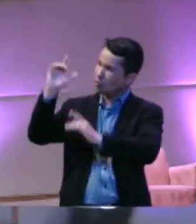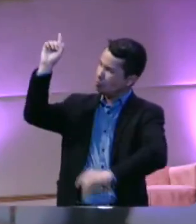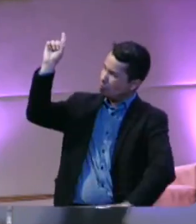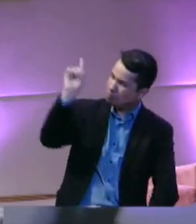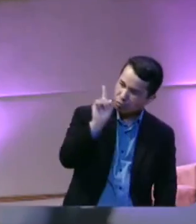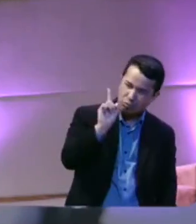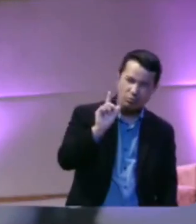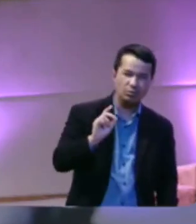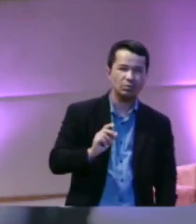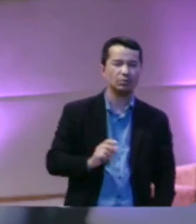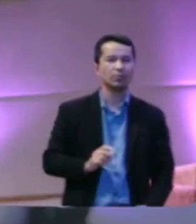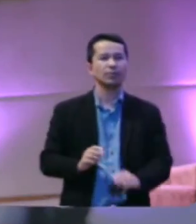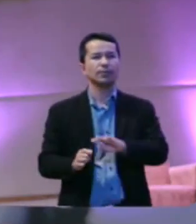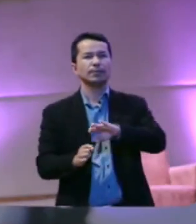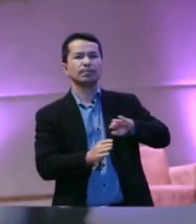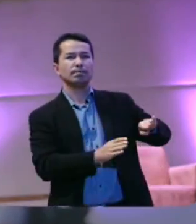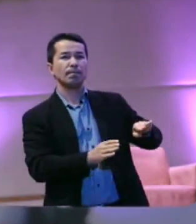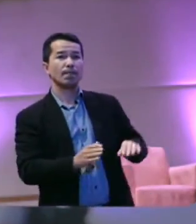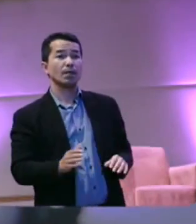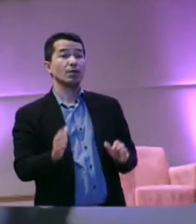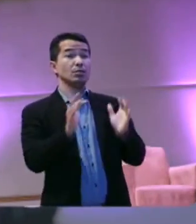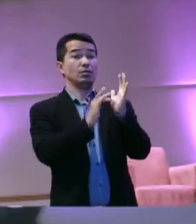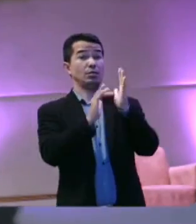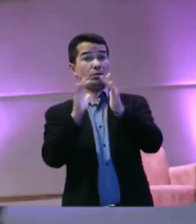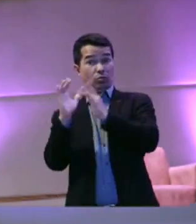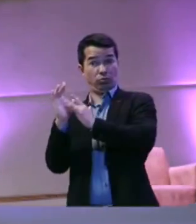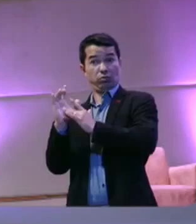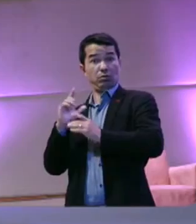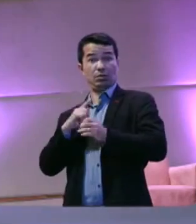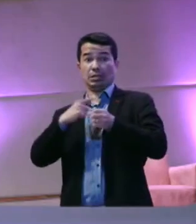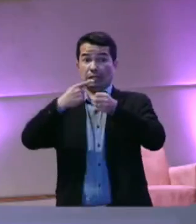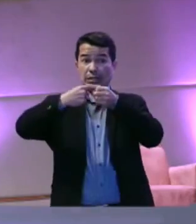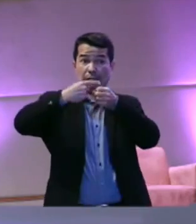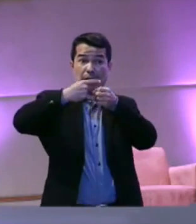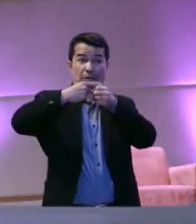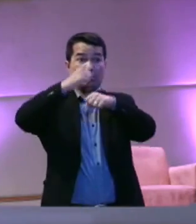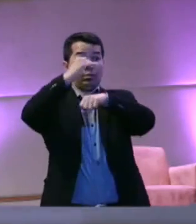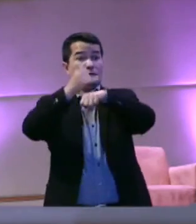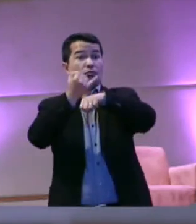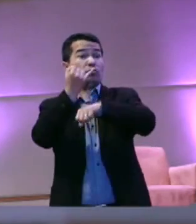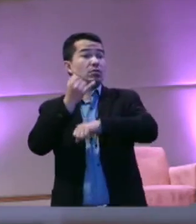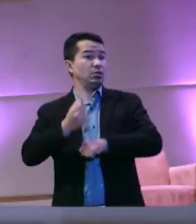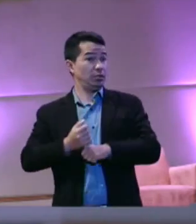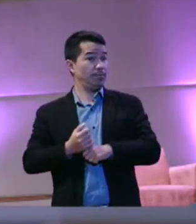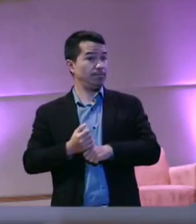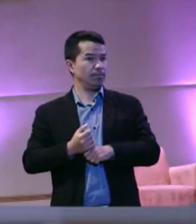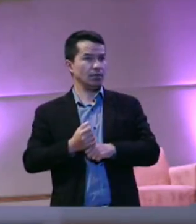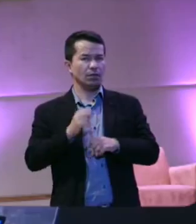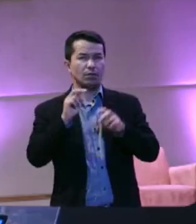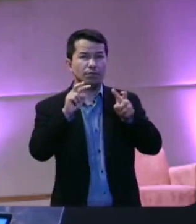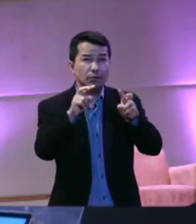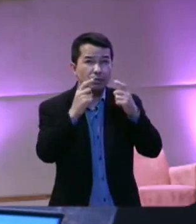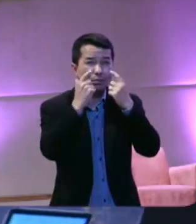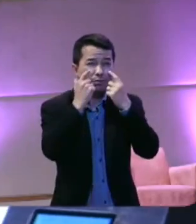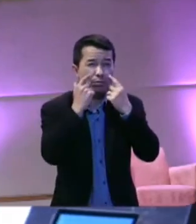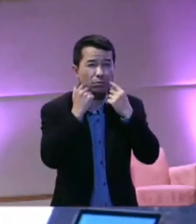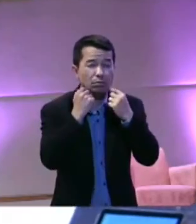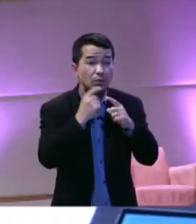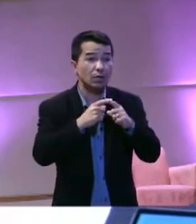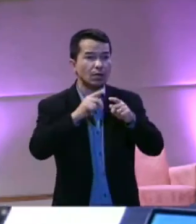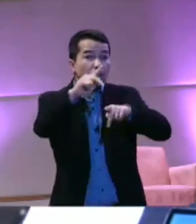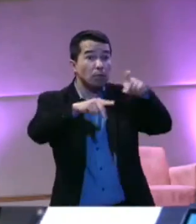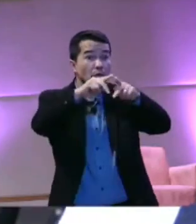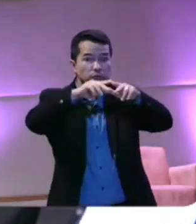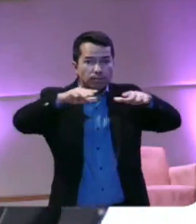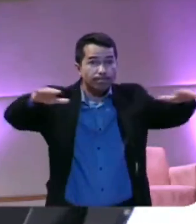de Jerusalém, sentido porque eles não perceberam o tempo da visitação que vinha